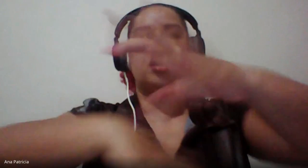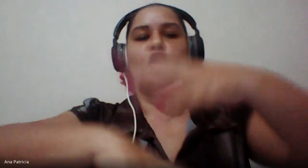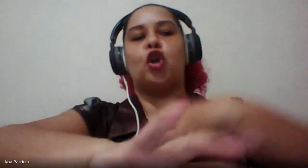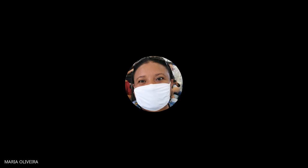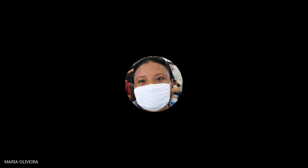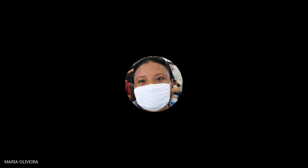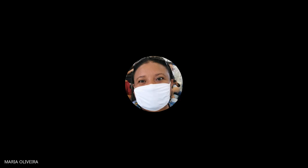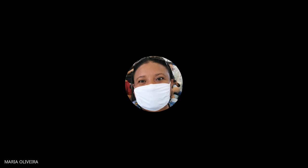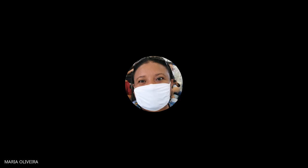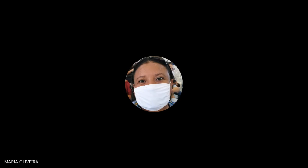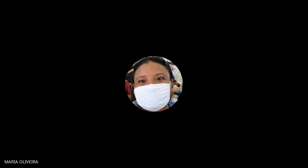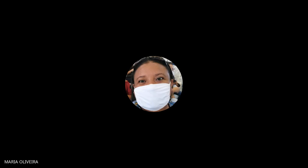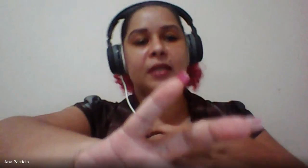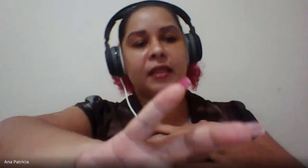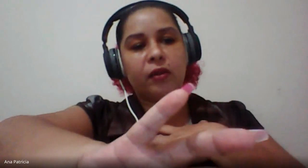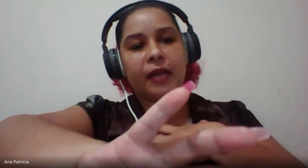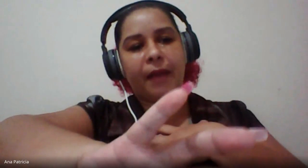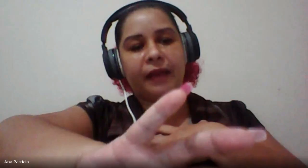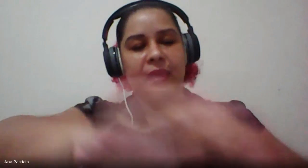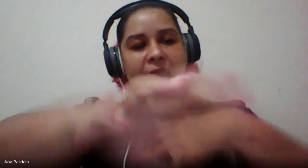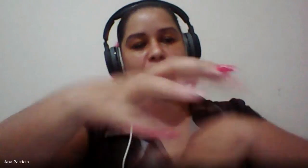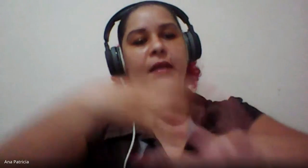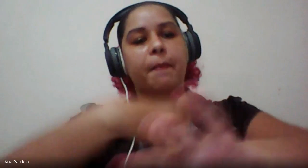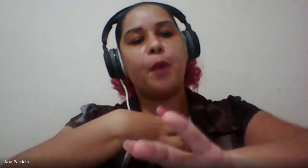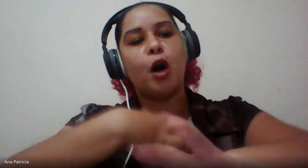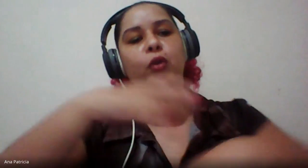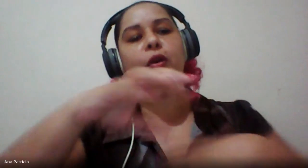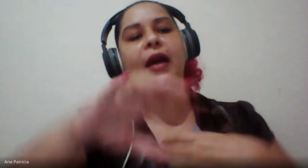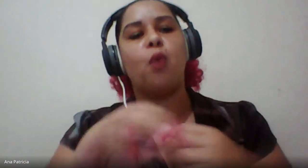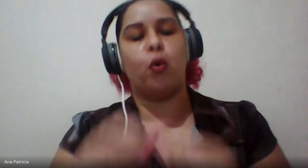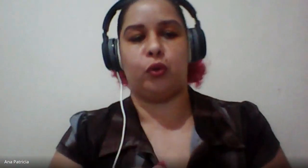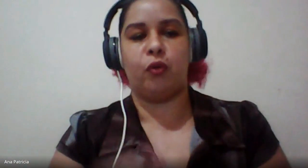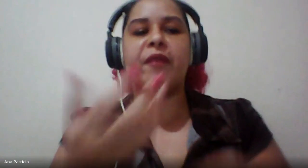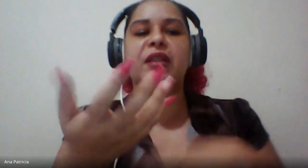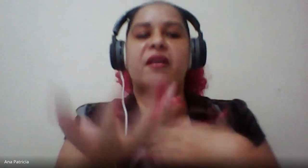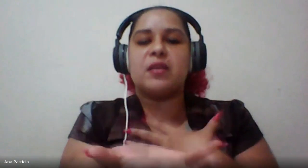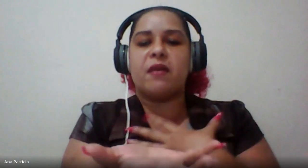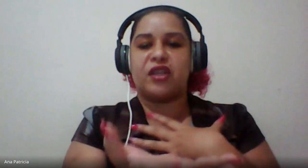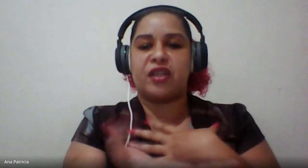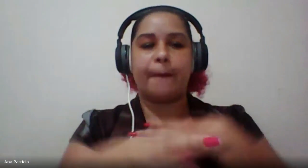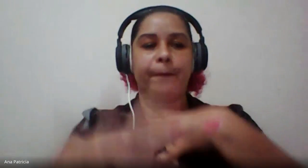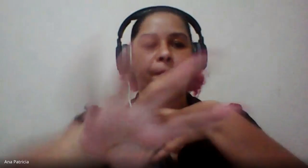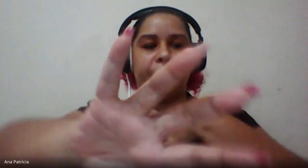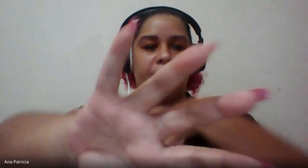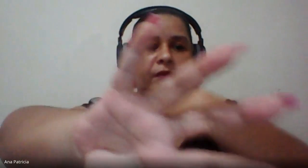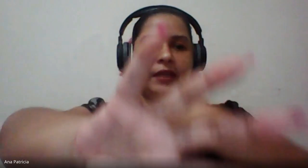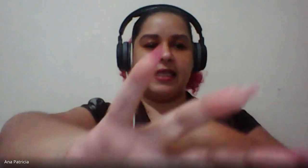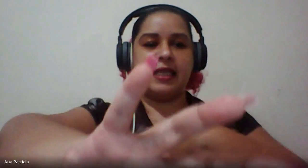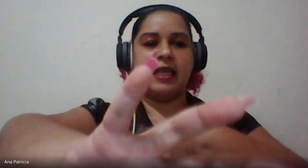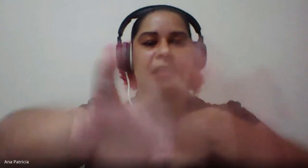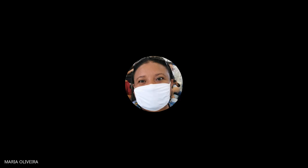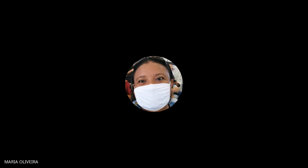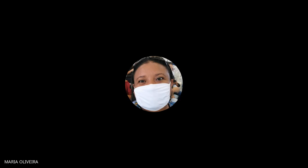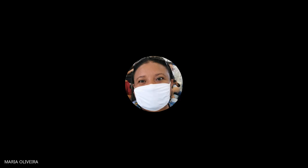gente troca. É o sentido da empatia, é o se pôr no lugar do outro. O movimento só faz uma vez, tá? Faz